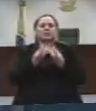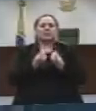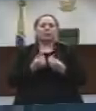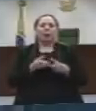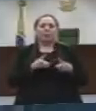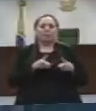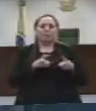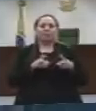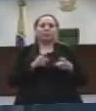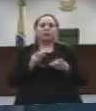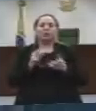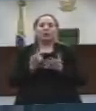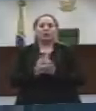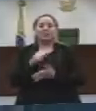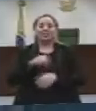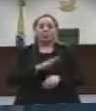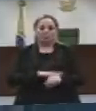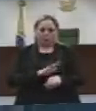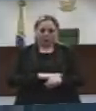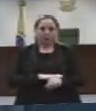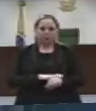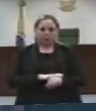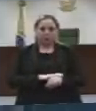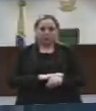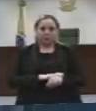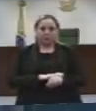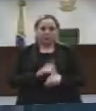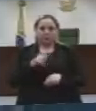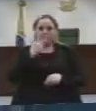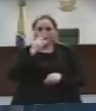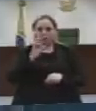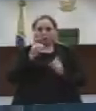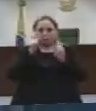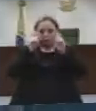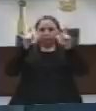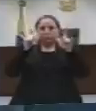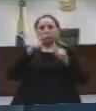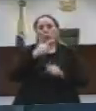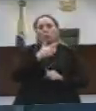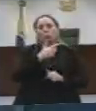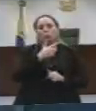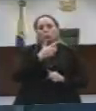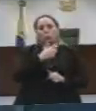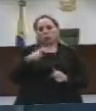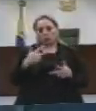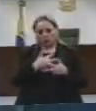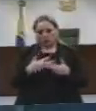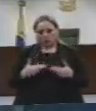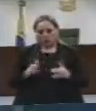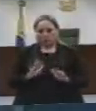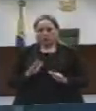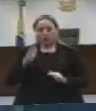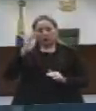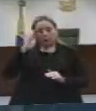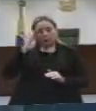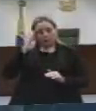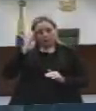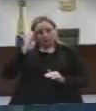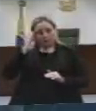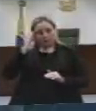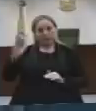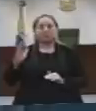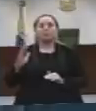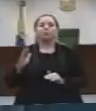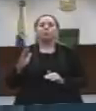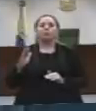momento e que isso é apenas um start para outras situações mas principalmente Ministro pedindo venia máxima venia